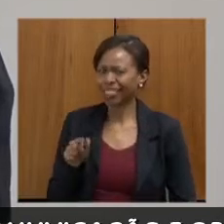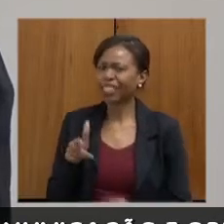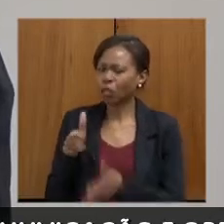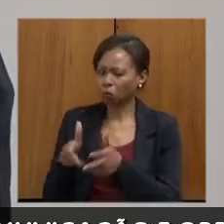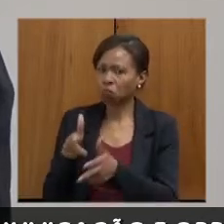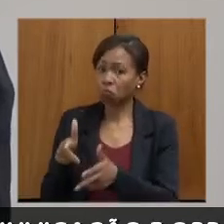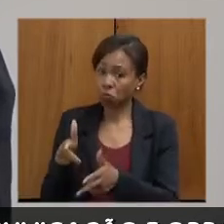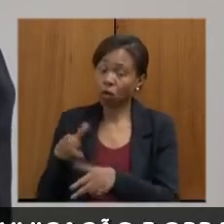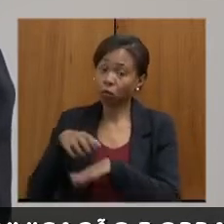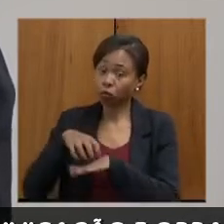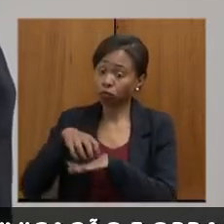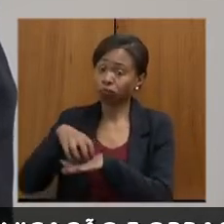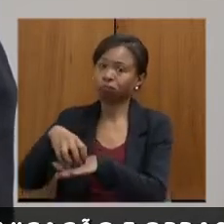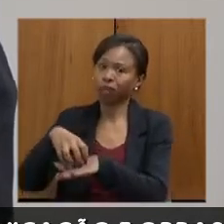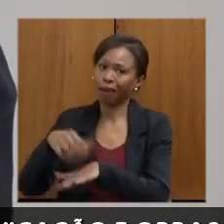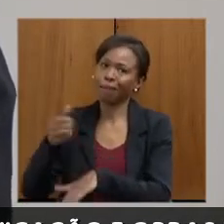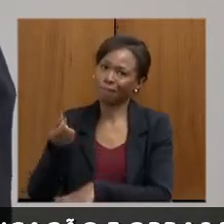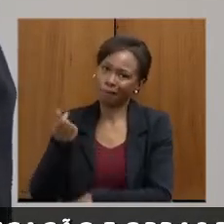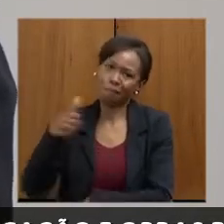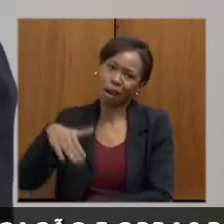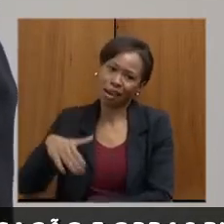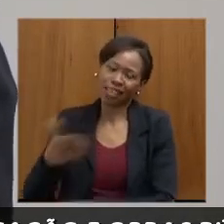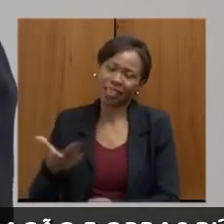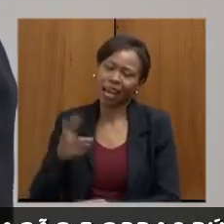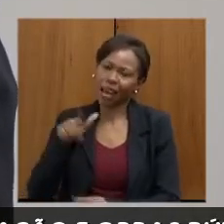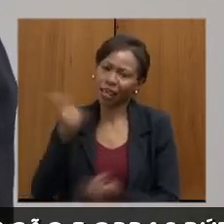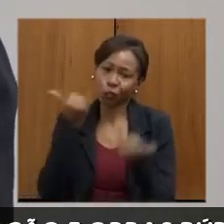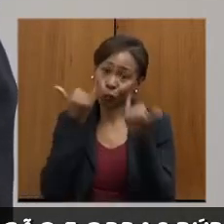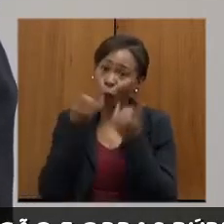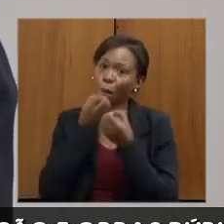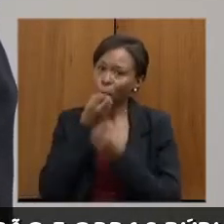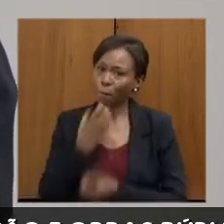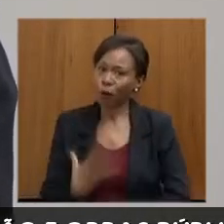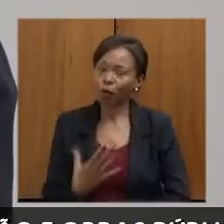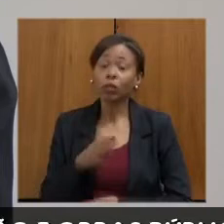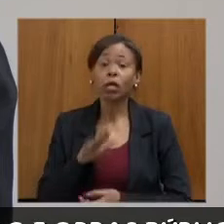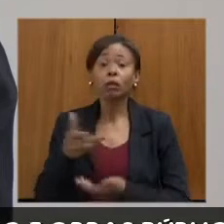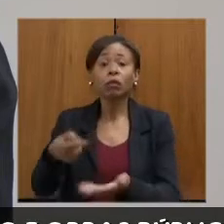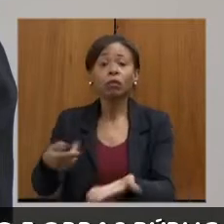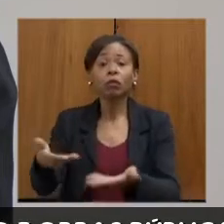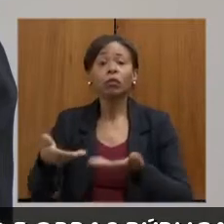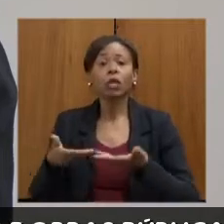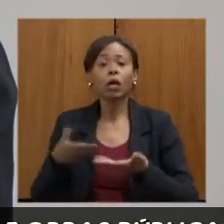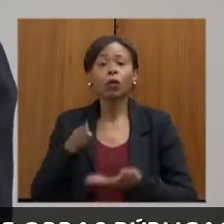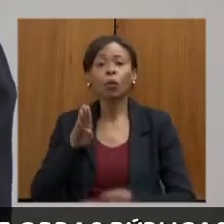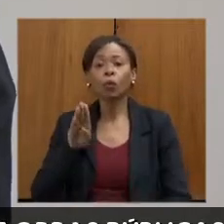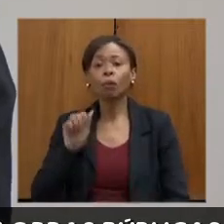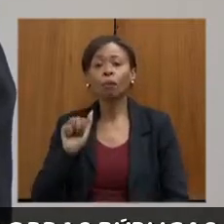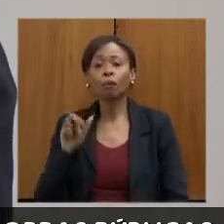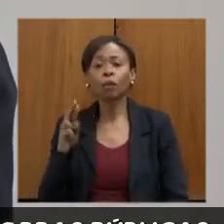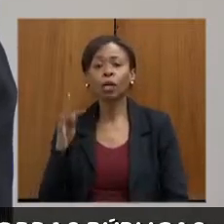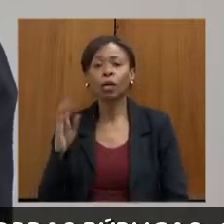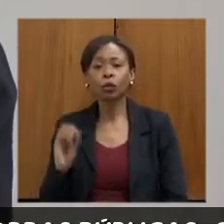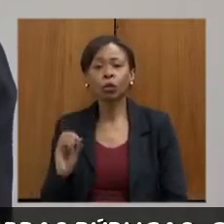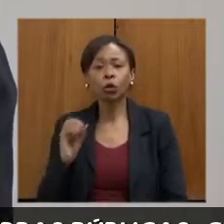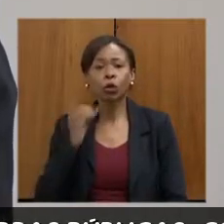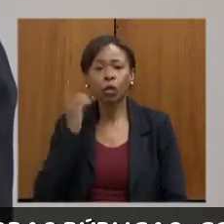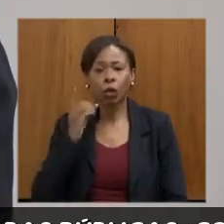que acontecesse a notícia boa nós estamos inclusive Quero convidar o deputado Arthur também para